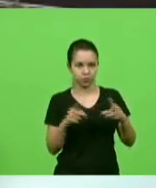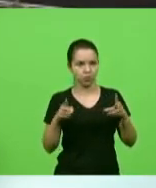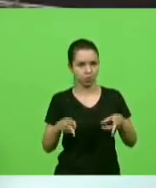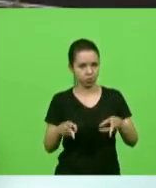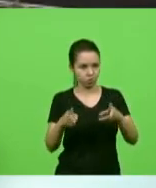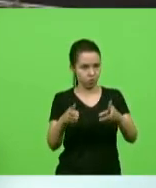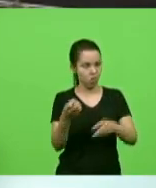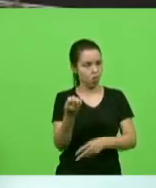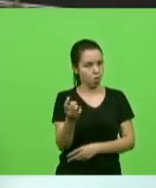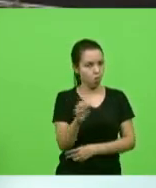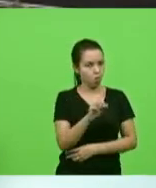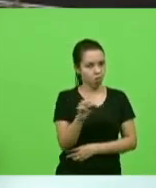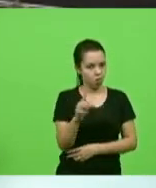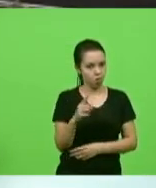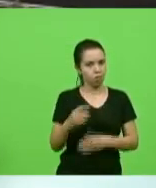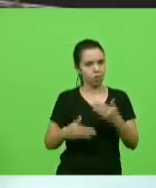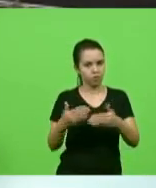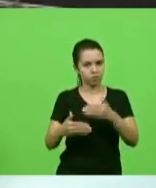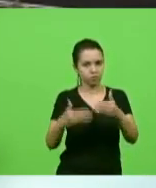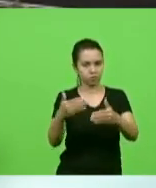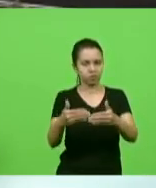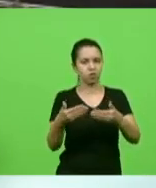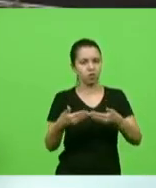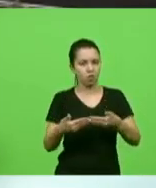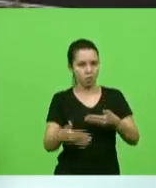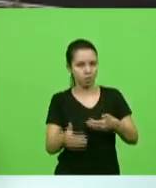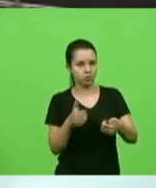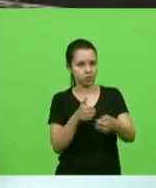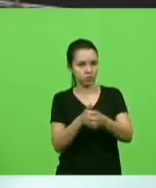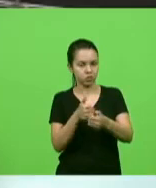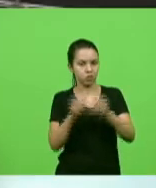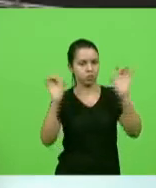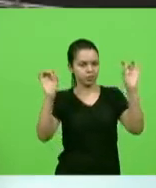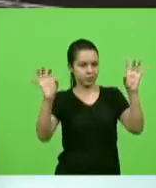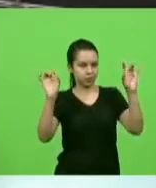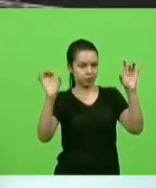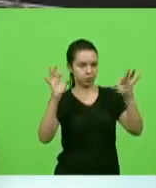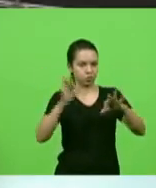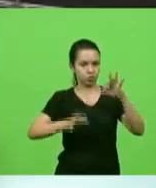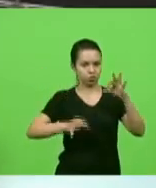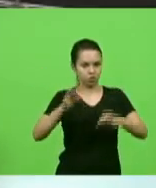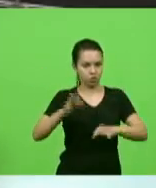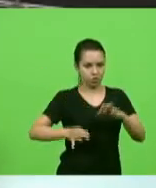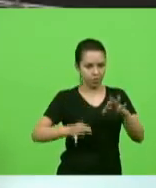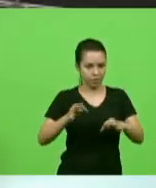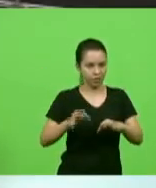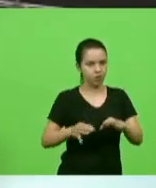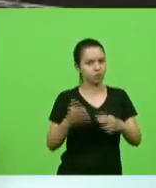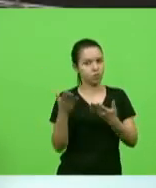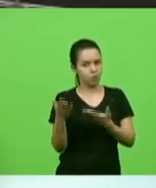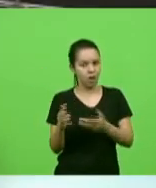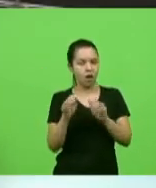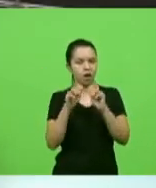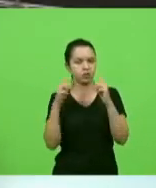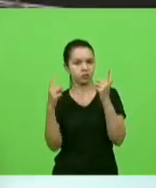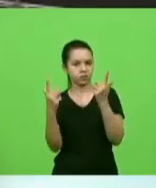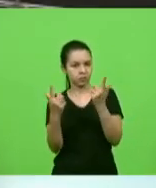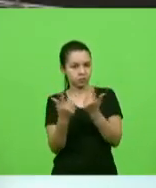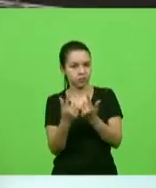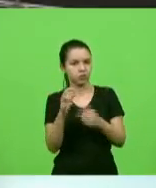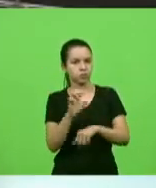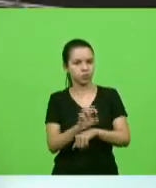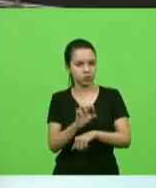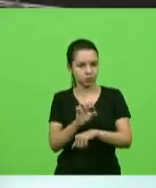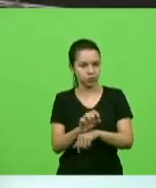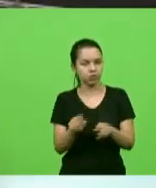continuidade ou não do processo através da instalação de um tribunal especial de julgamento envolvendo a assembleia e